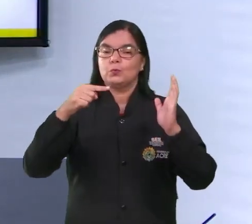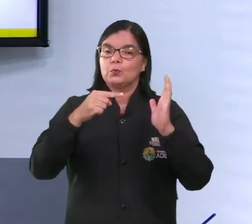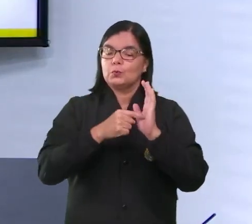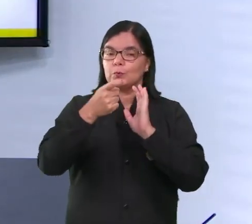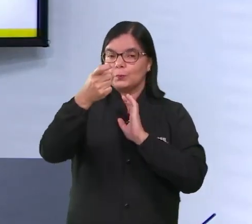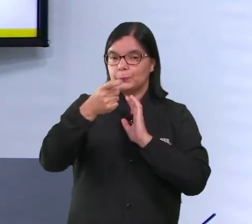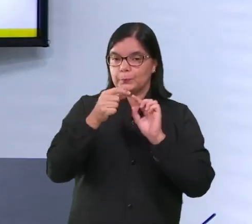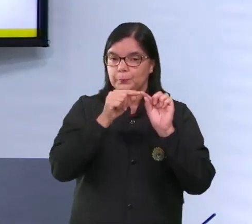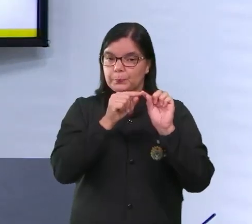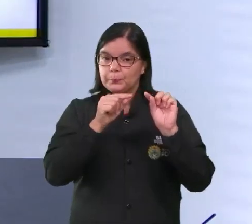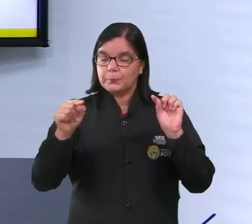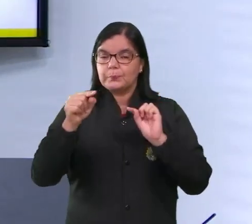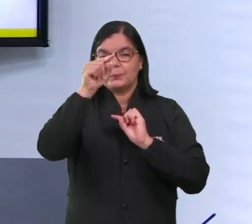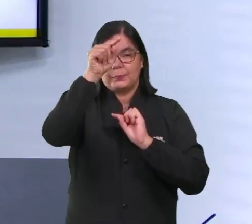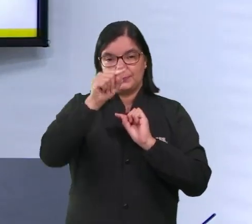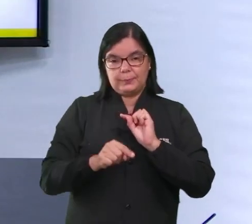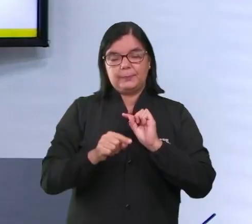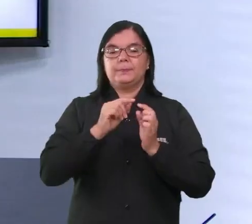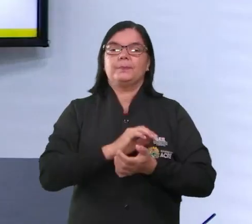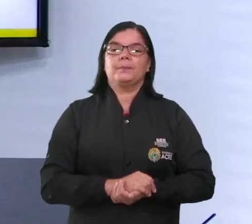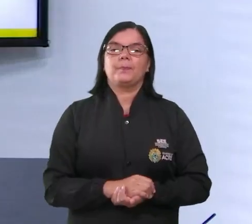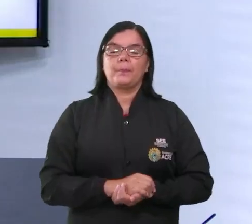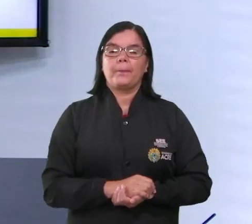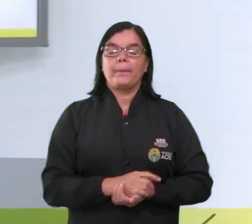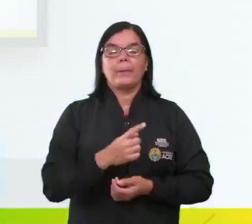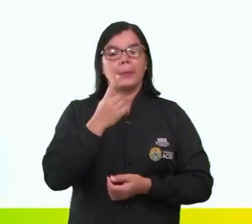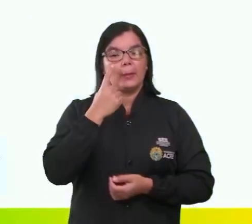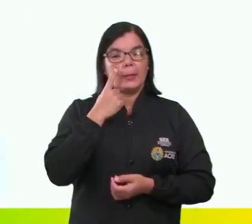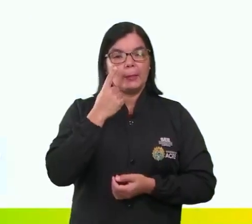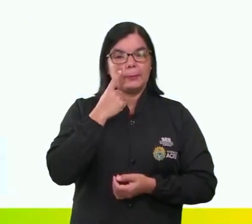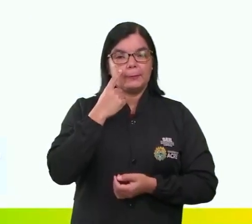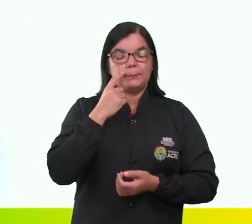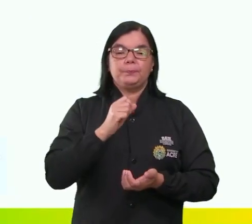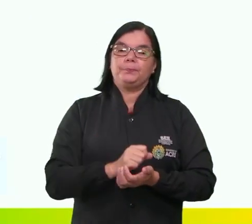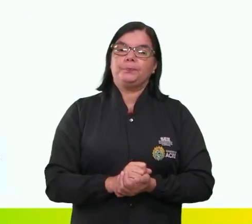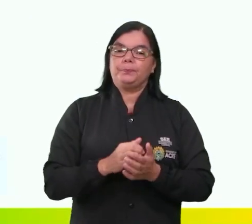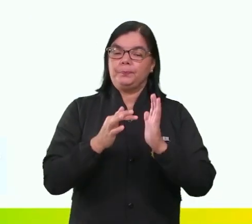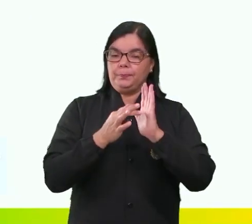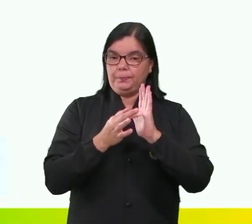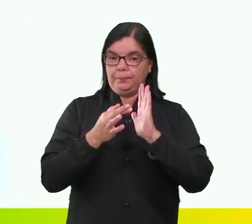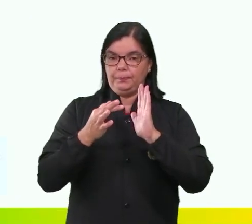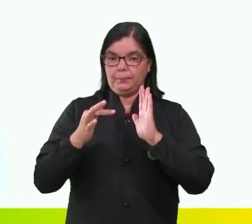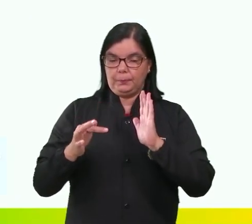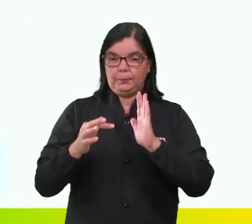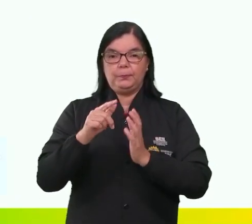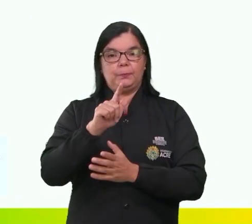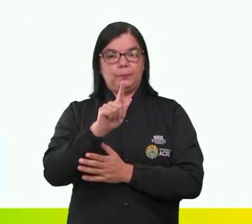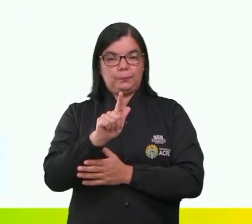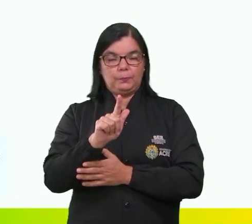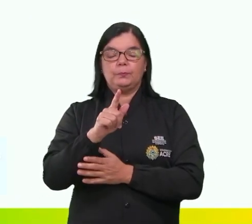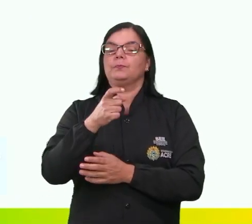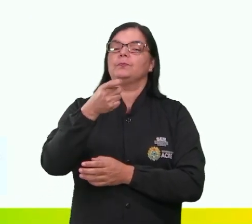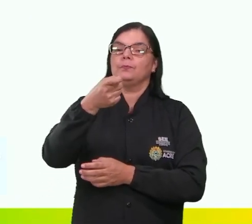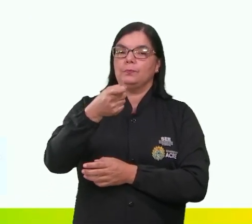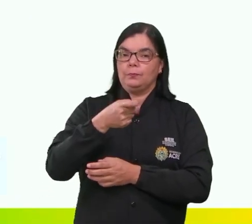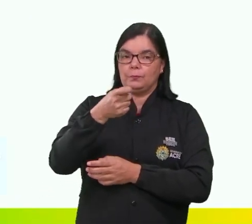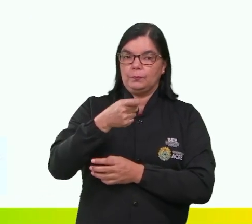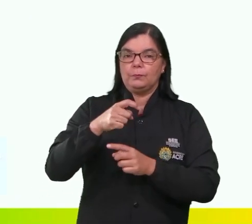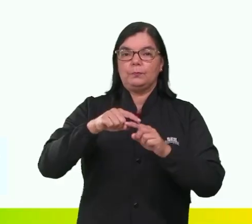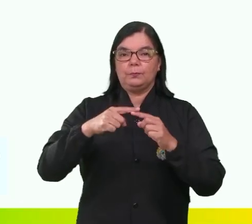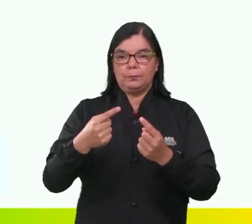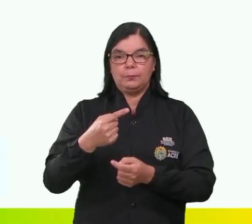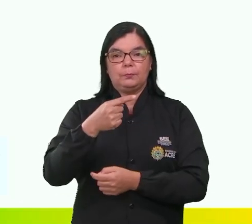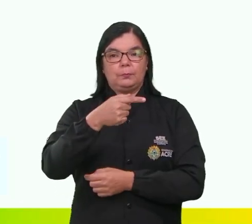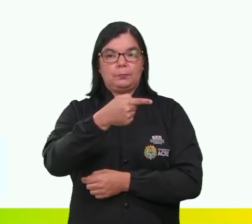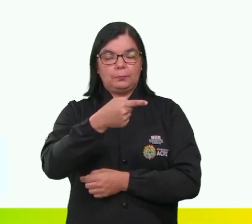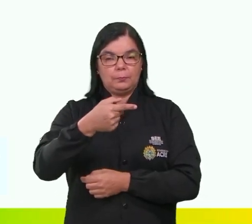em um plano cartesiano. Voltando aqui para a função g de x menos 2x quadrado mais